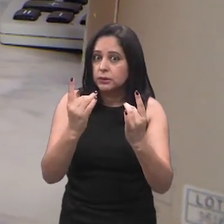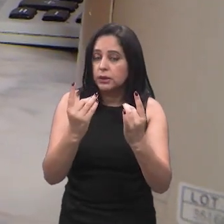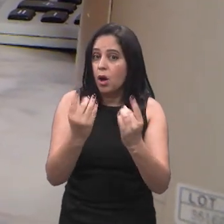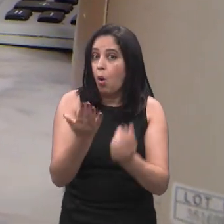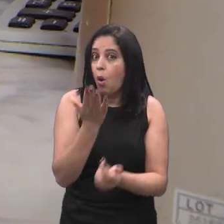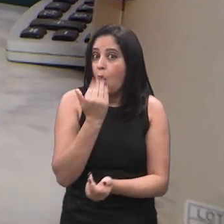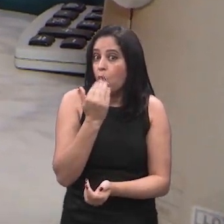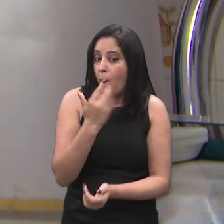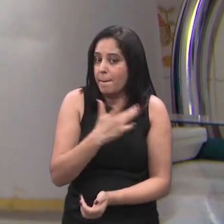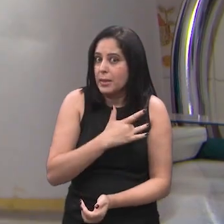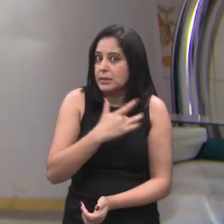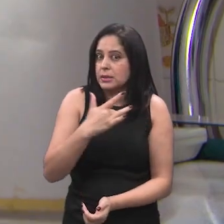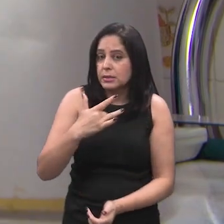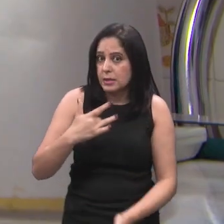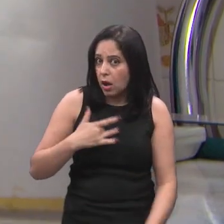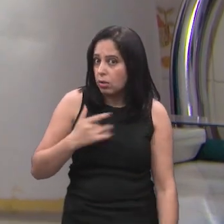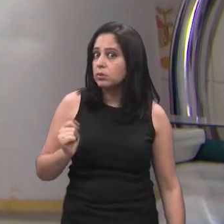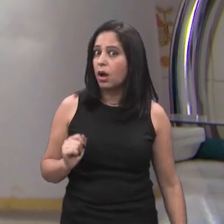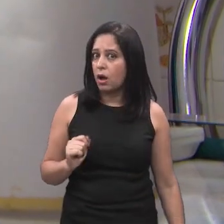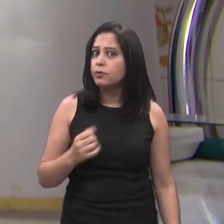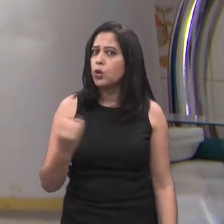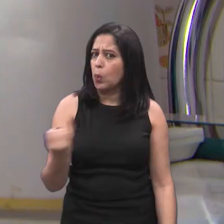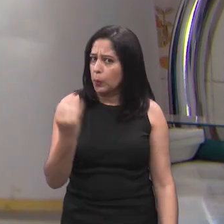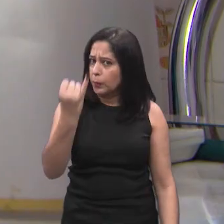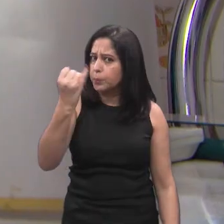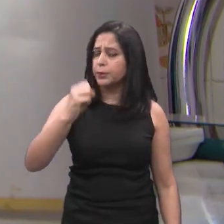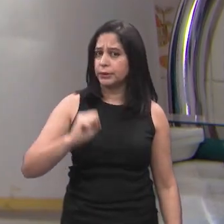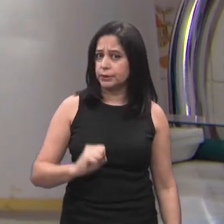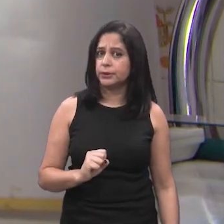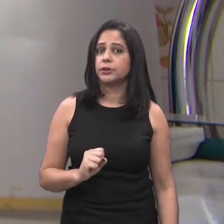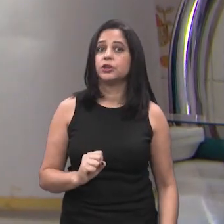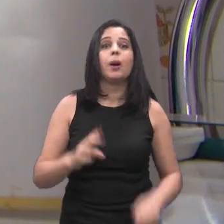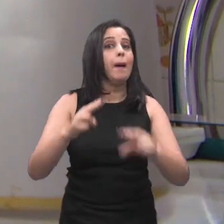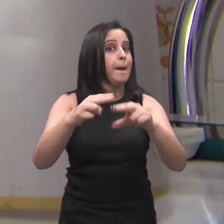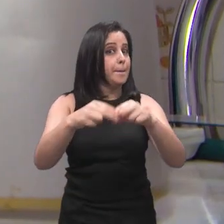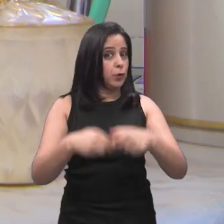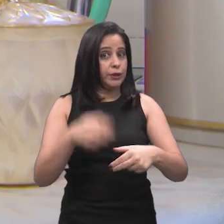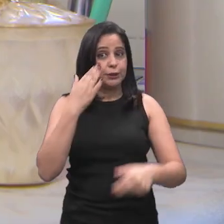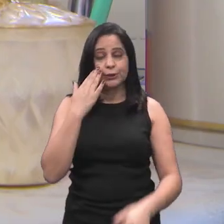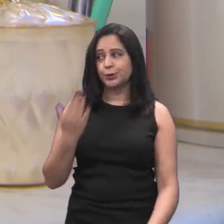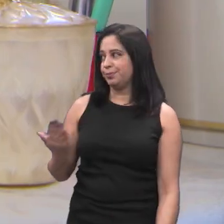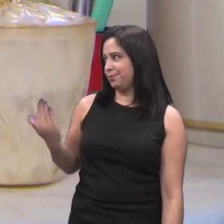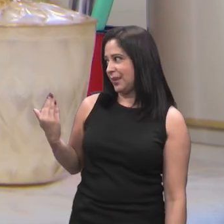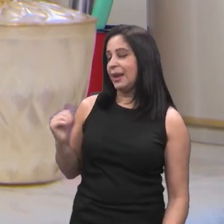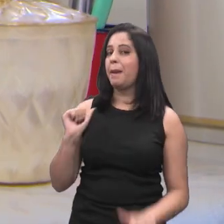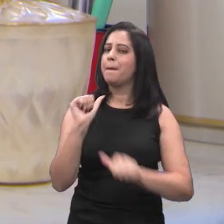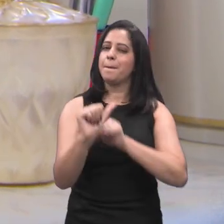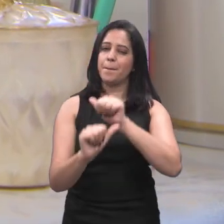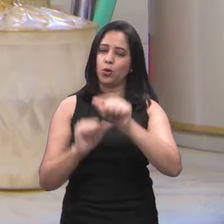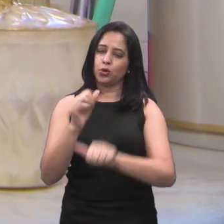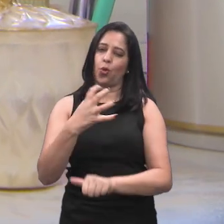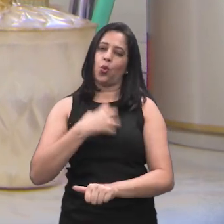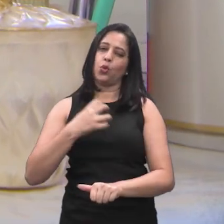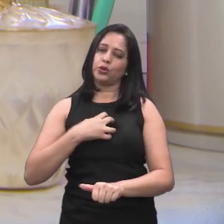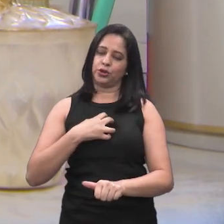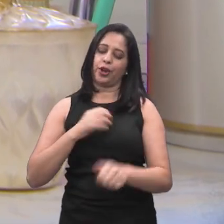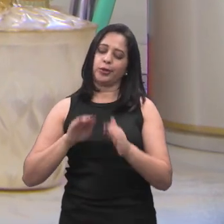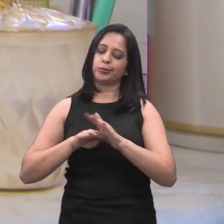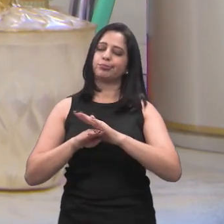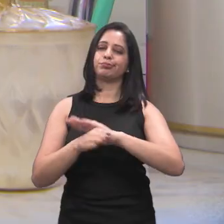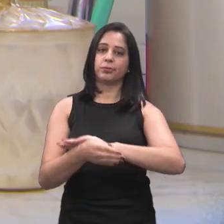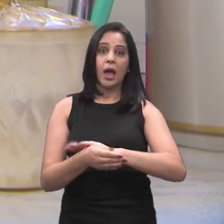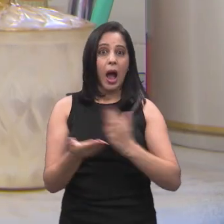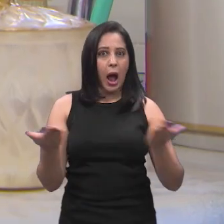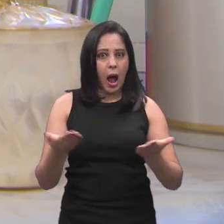pressão alta. Por isso, seu Júlio precisou mudar os hábitos. Hoje, mantém uma dieta saudável e incluiu